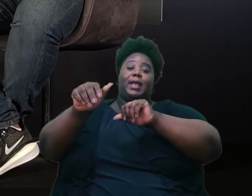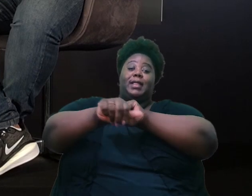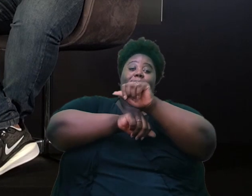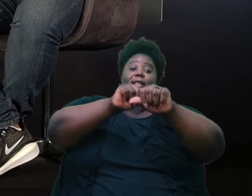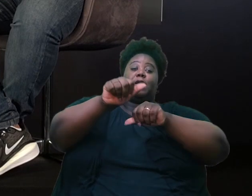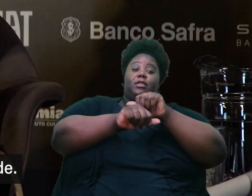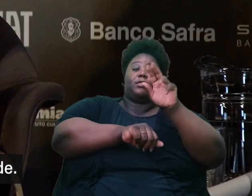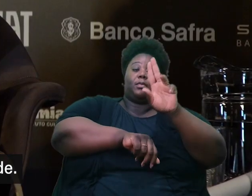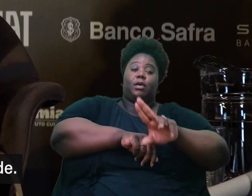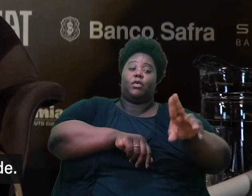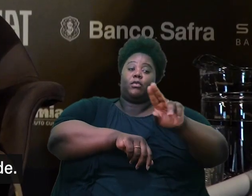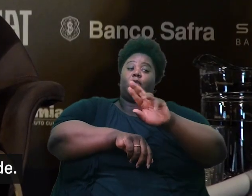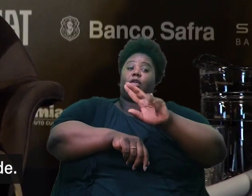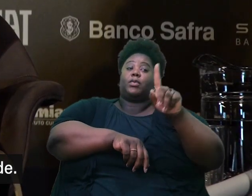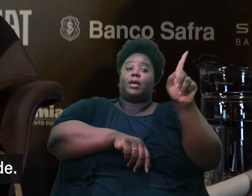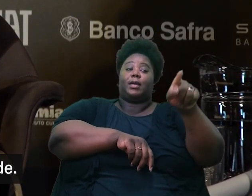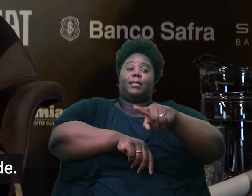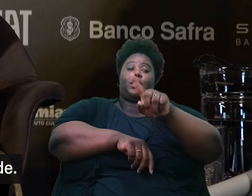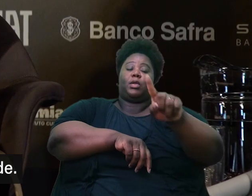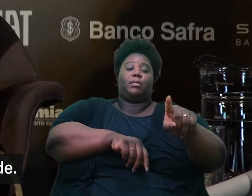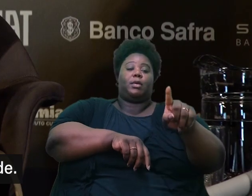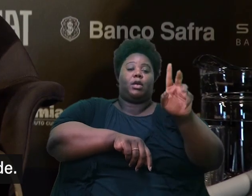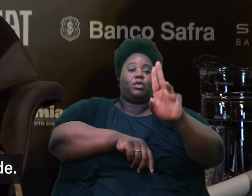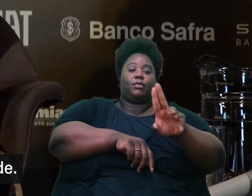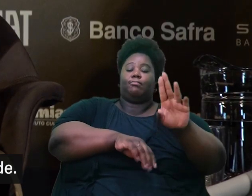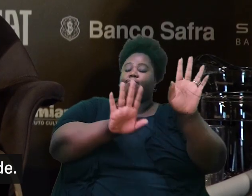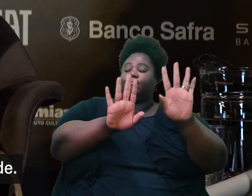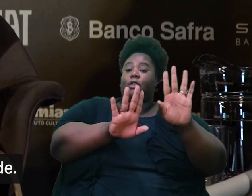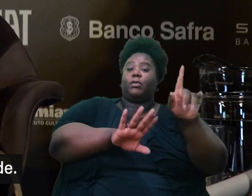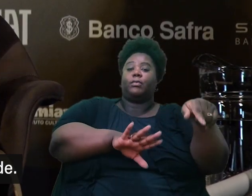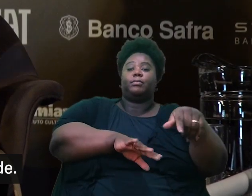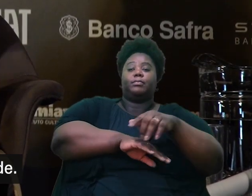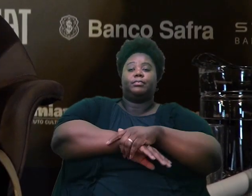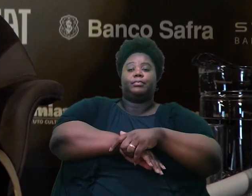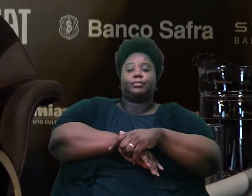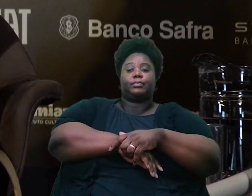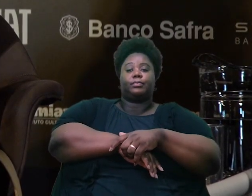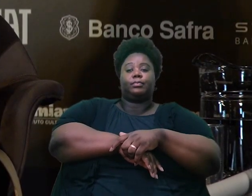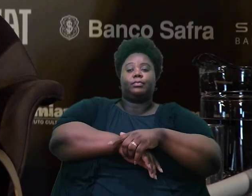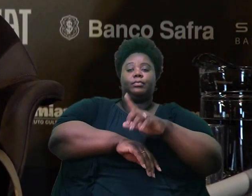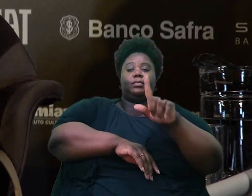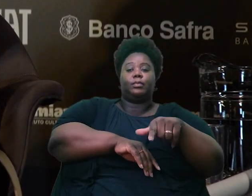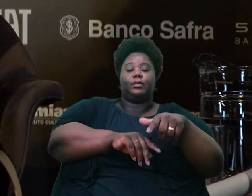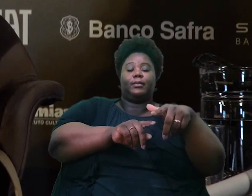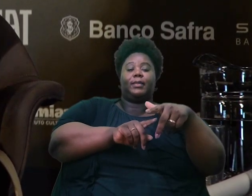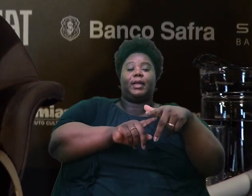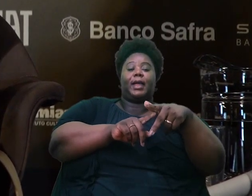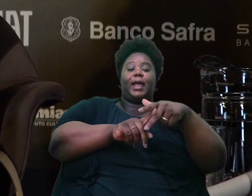Transformar a universidade não quer dizer negar a universidade. Né? É